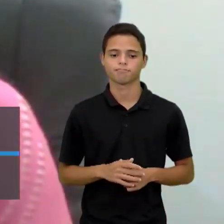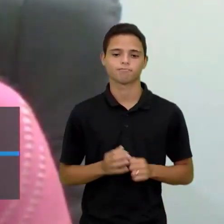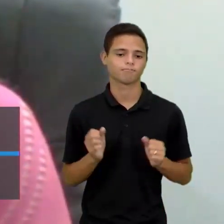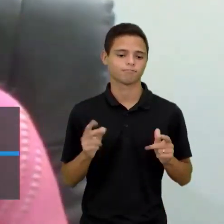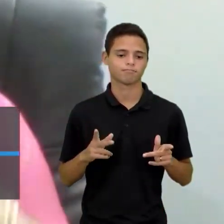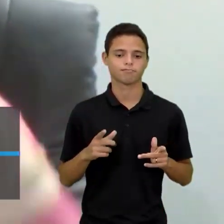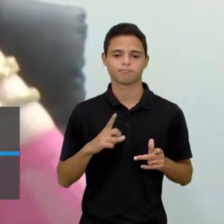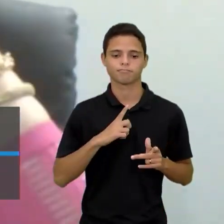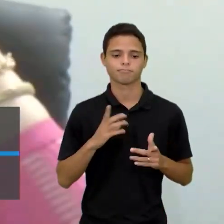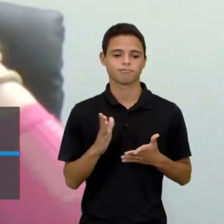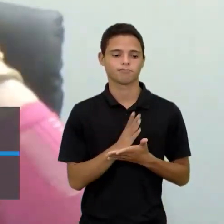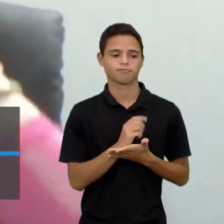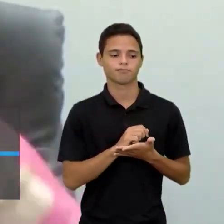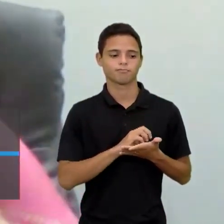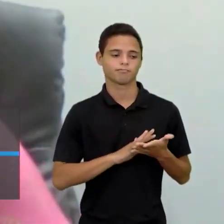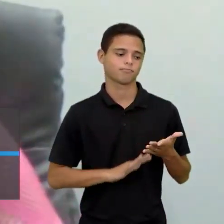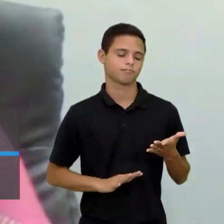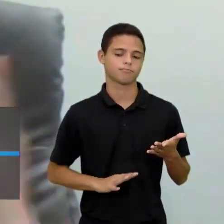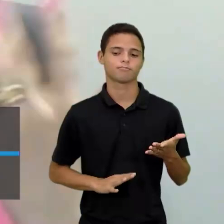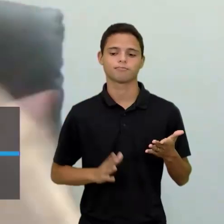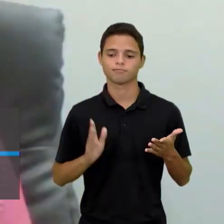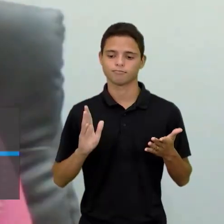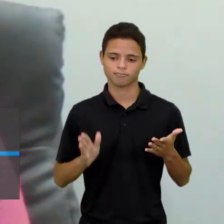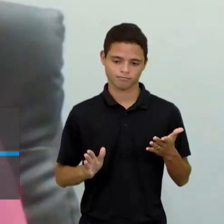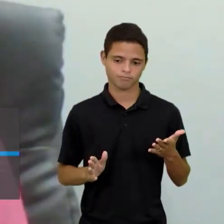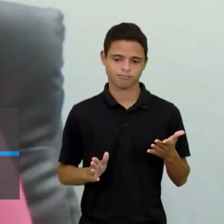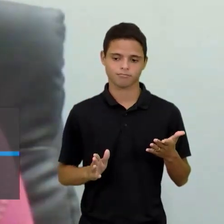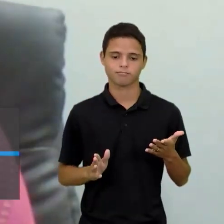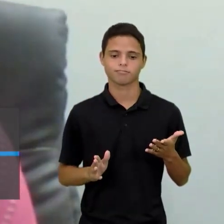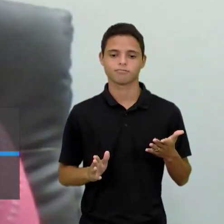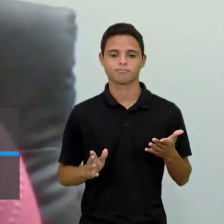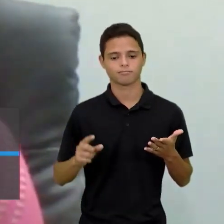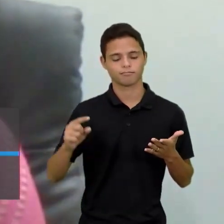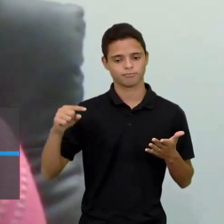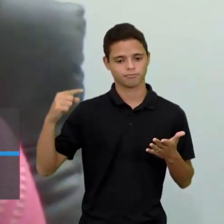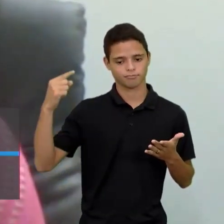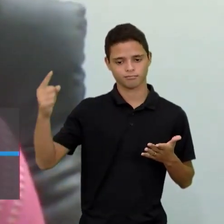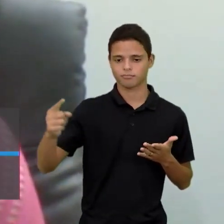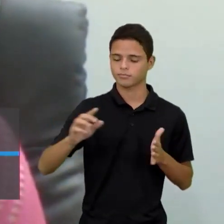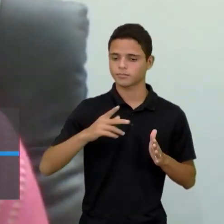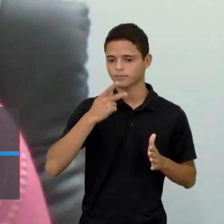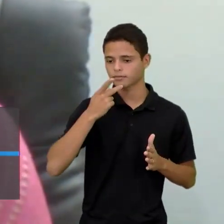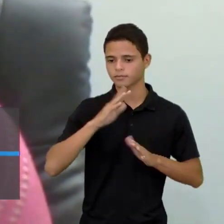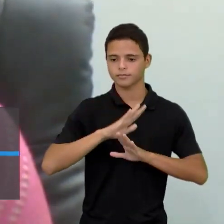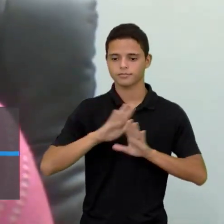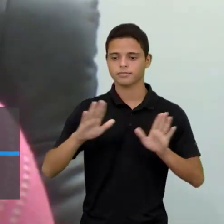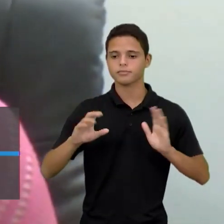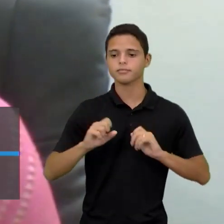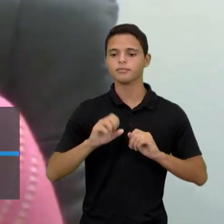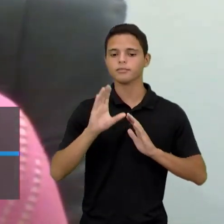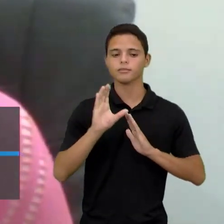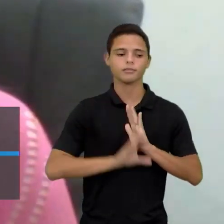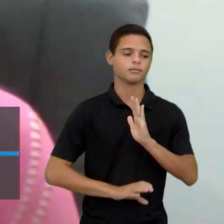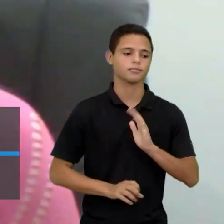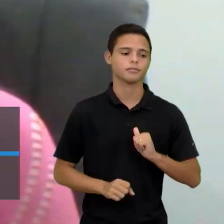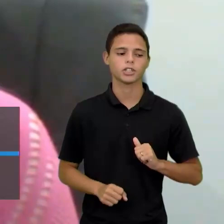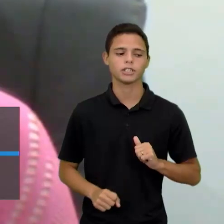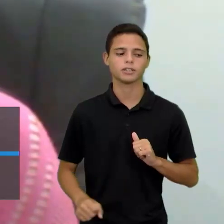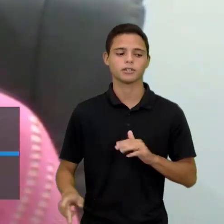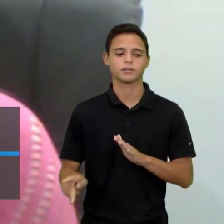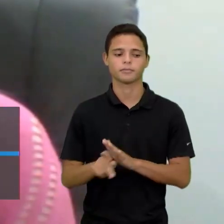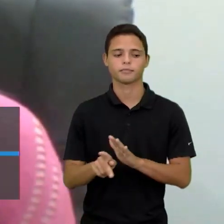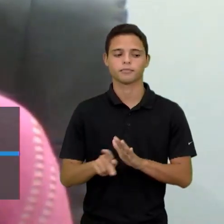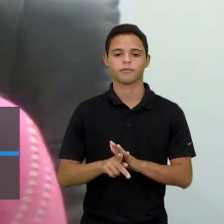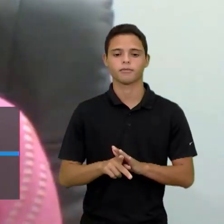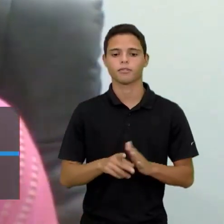Aí vem as atividades, eu mostrei algumas atividades já no ATPC passado, que a gente falou só sobre currículo, e então eu falo para